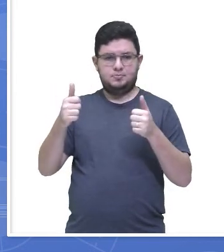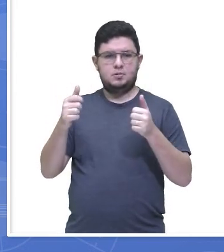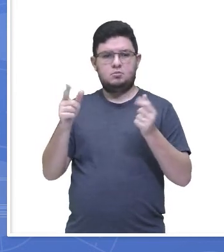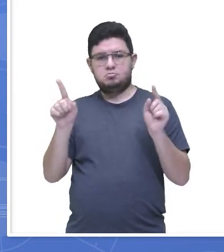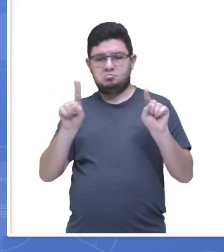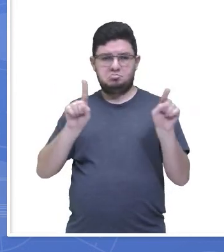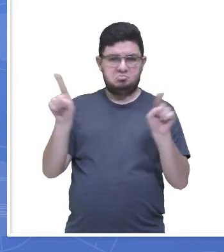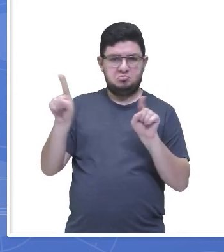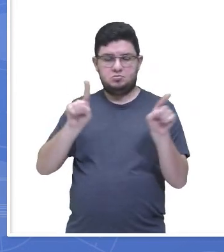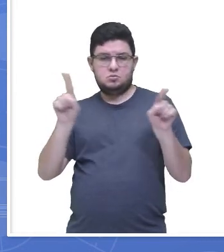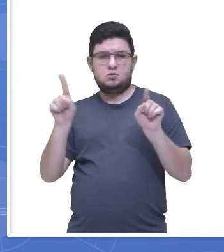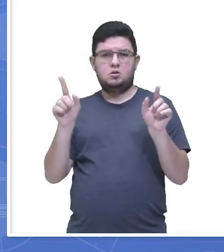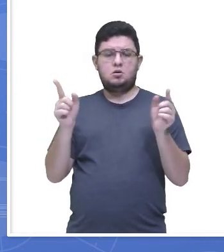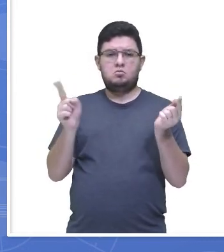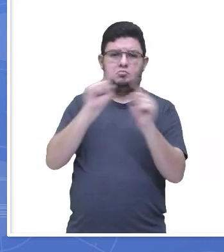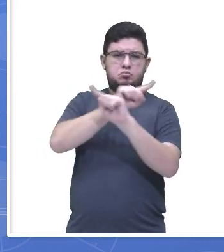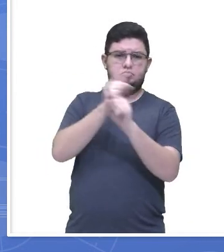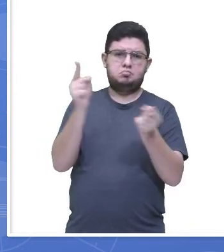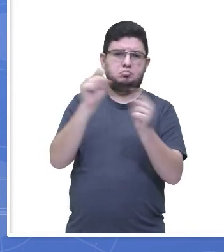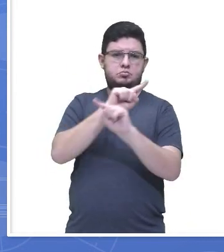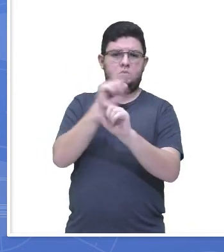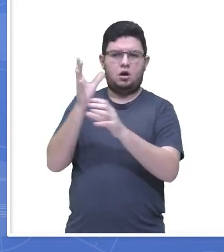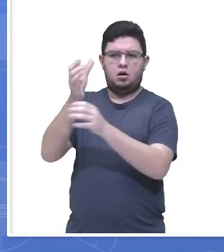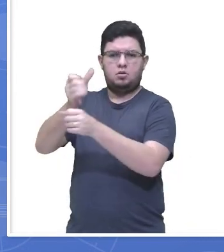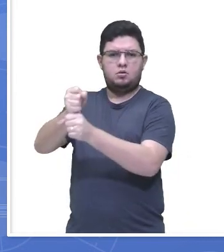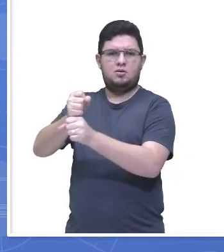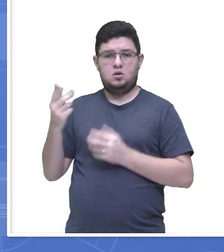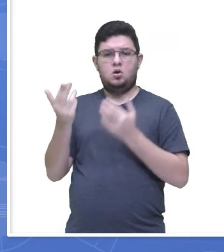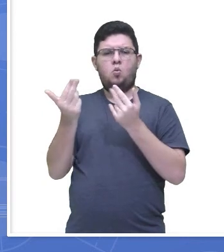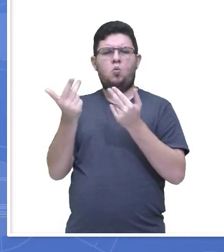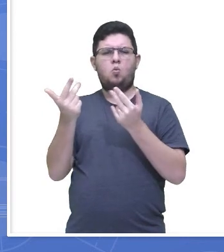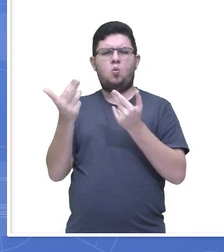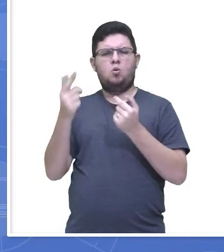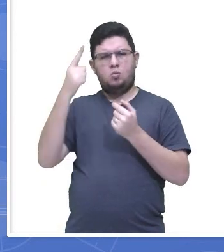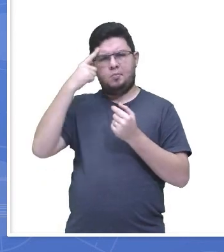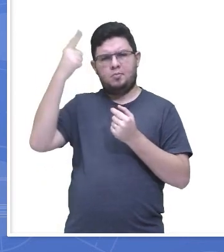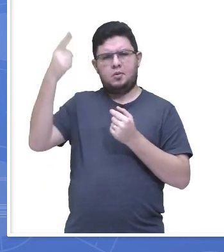estamos no Exercitando. Vamos à nossa questão do Exercitando.